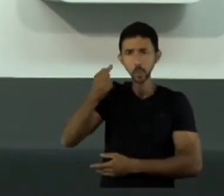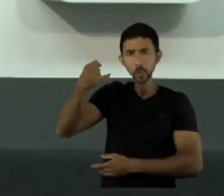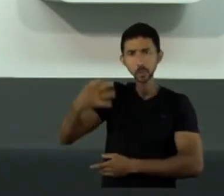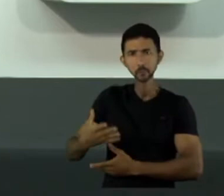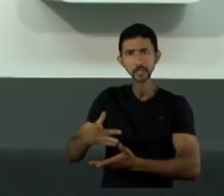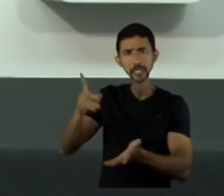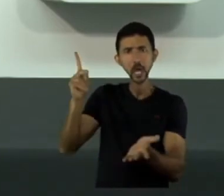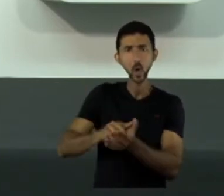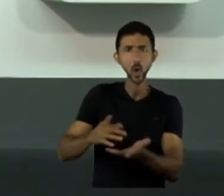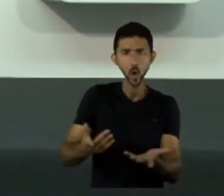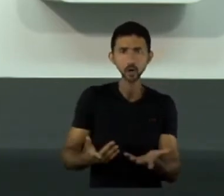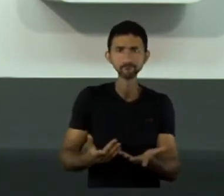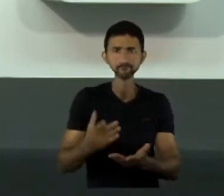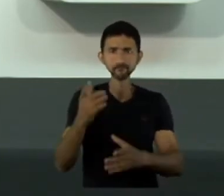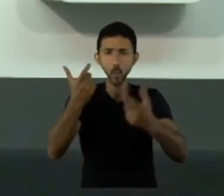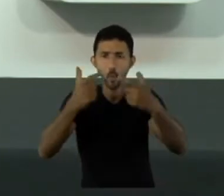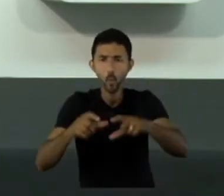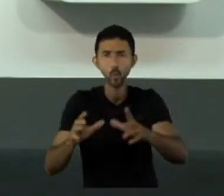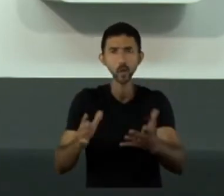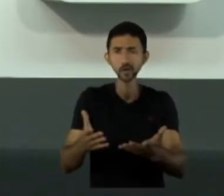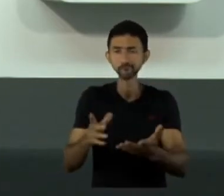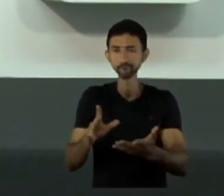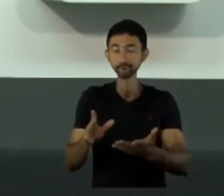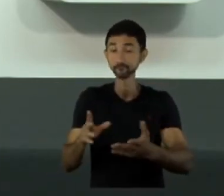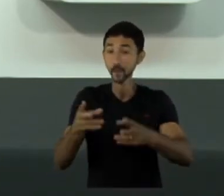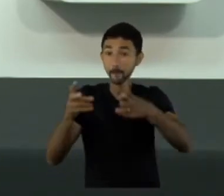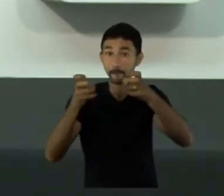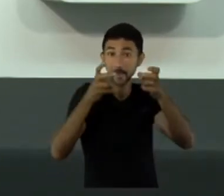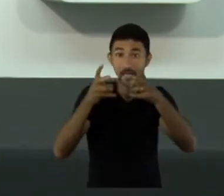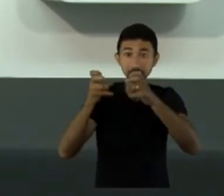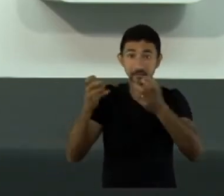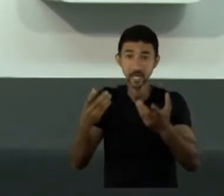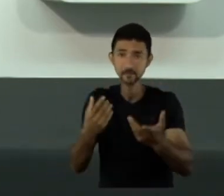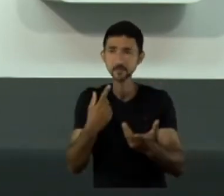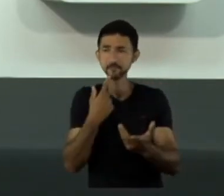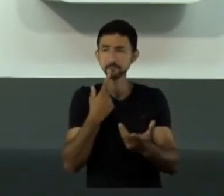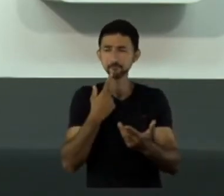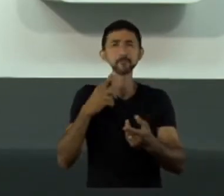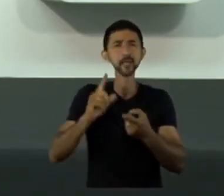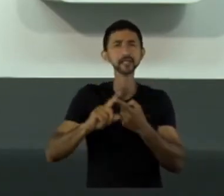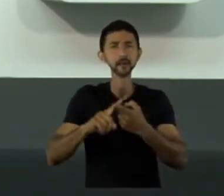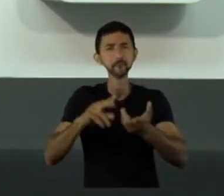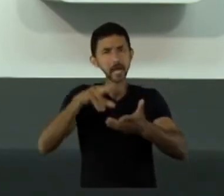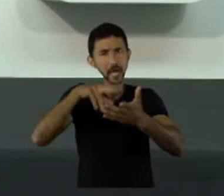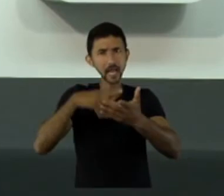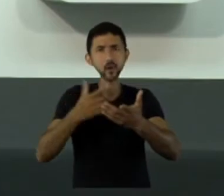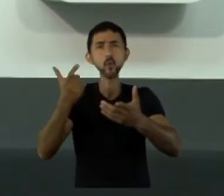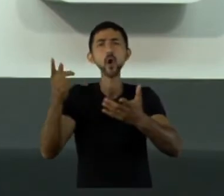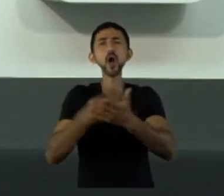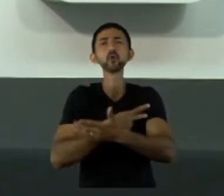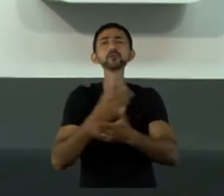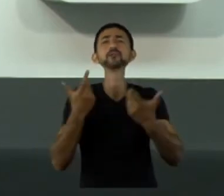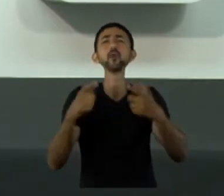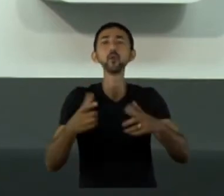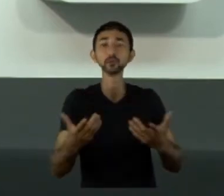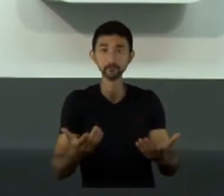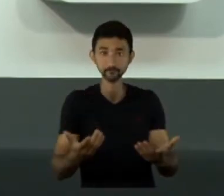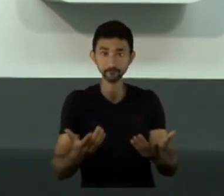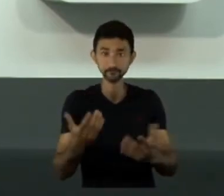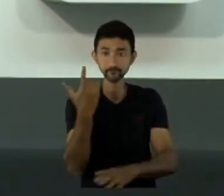local de fato, mas a gente consegue perceber e a gente também leu que acontece aonde? Na